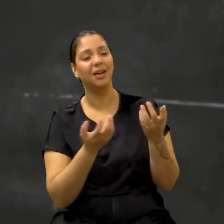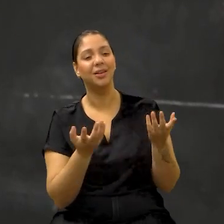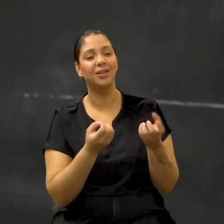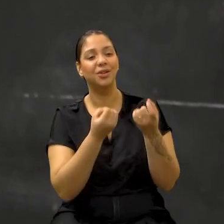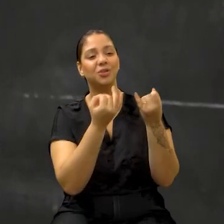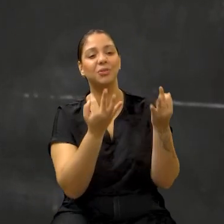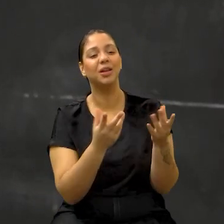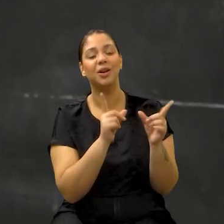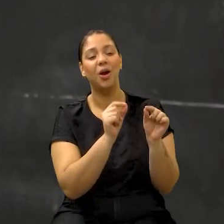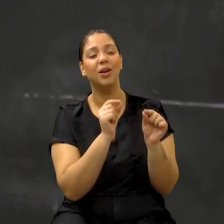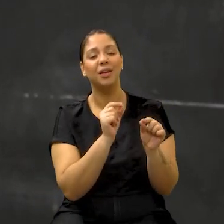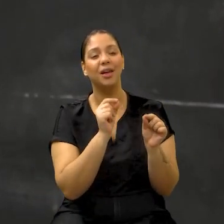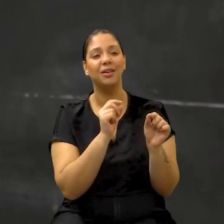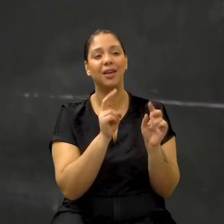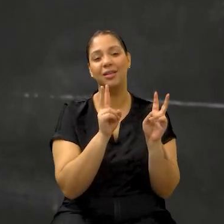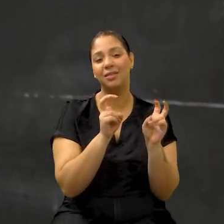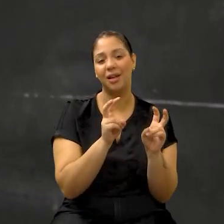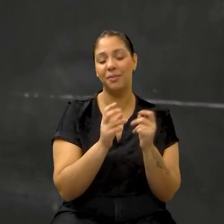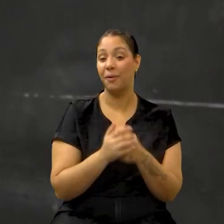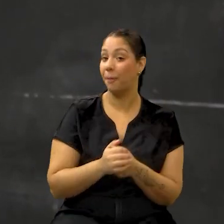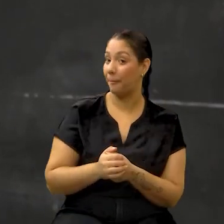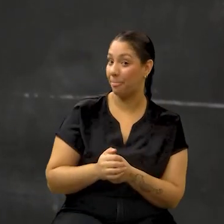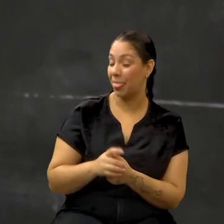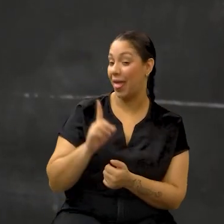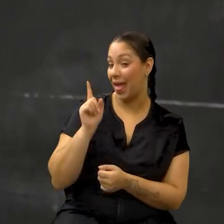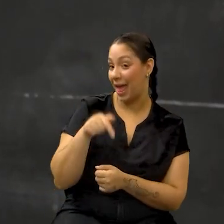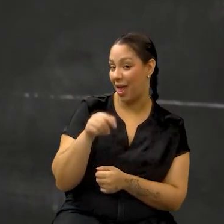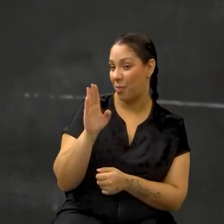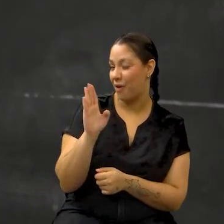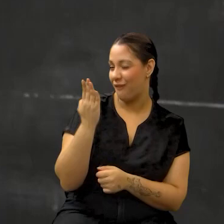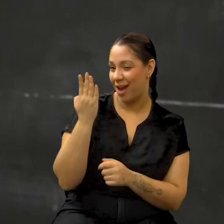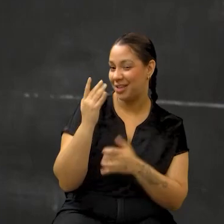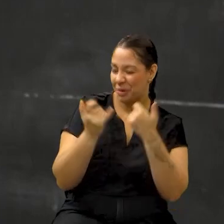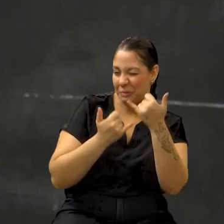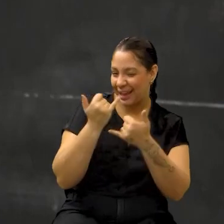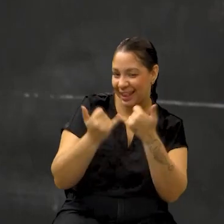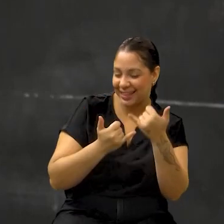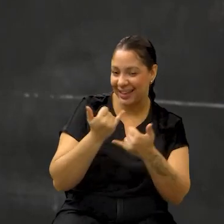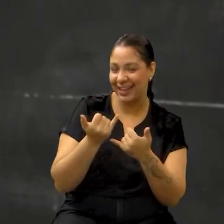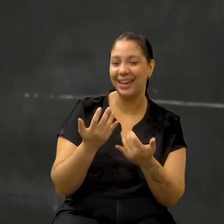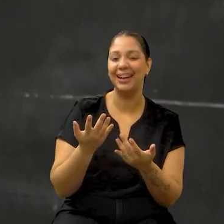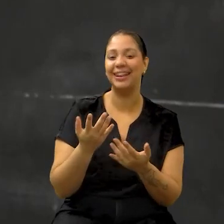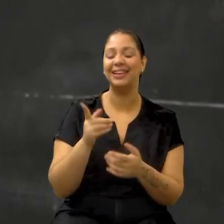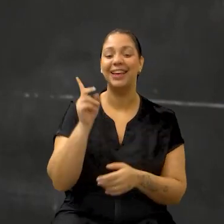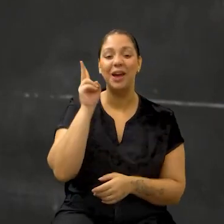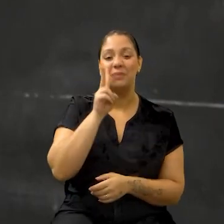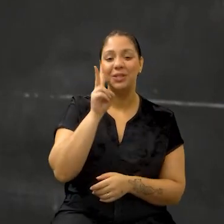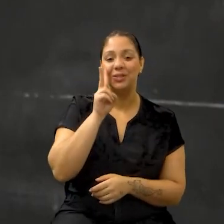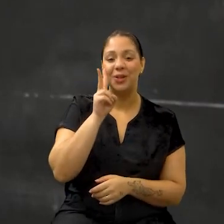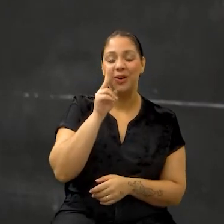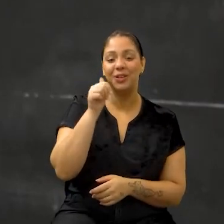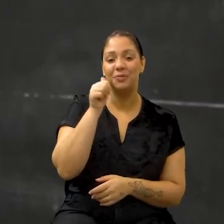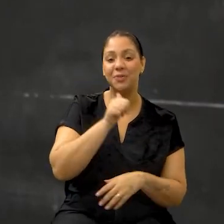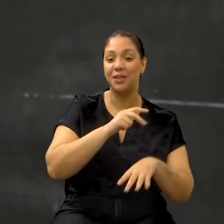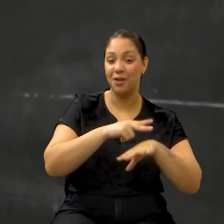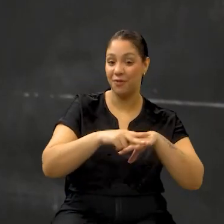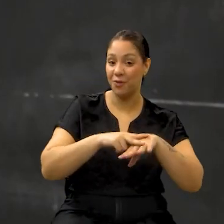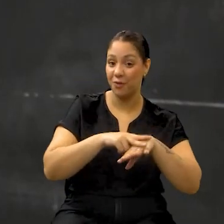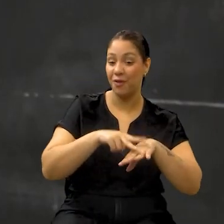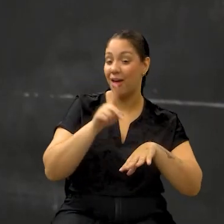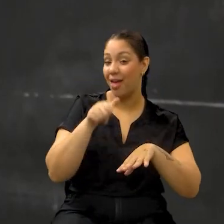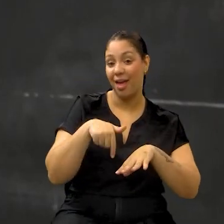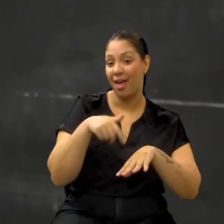conta aí essa peça aí? Gira em torno do quê, então? É uma farsa, uma grande brincadeira. Conta a história de uma